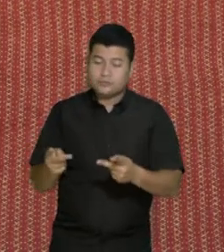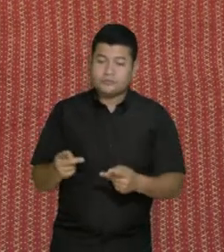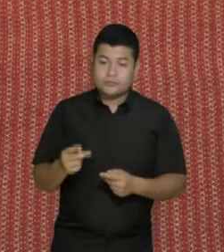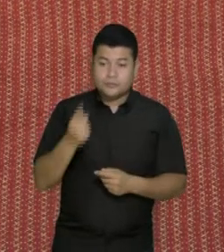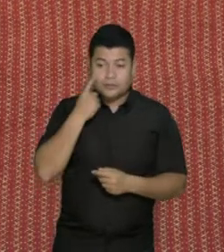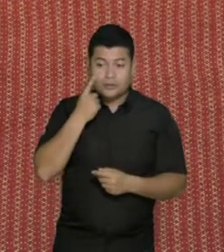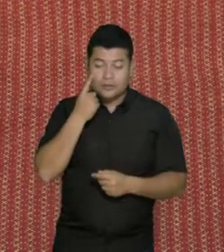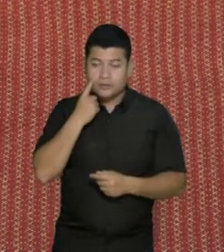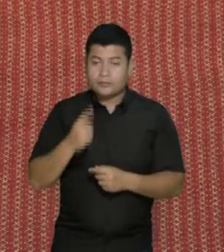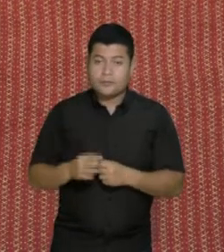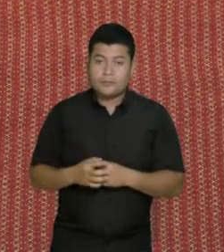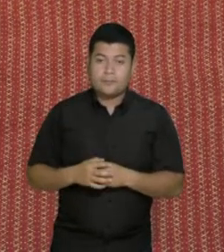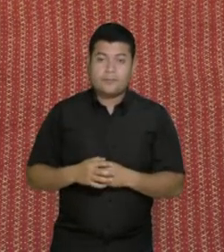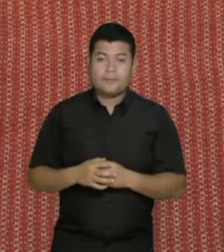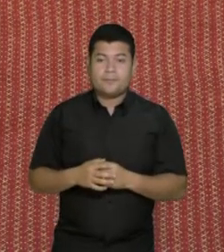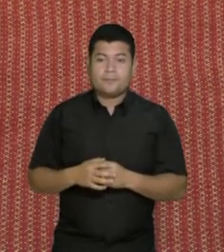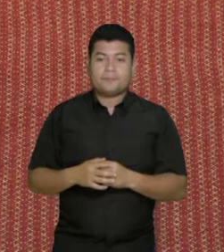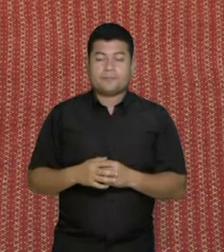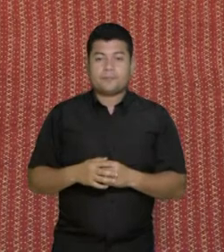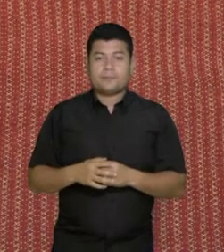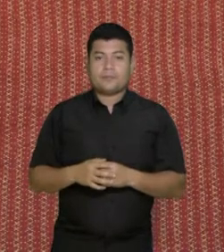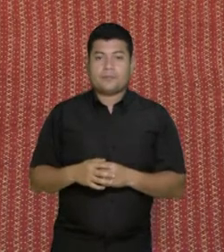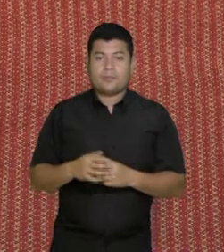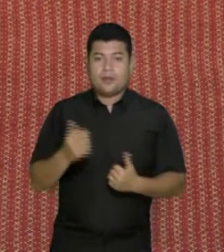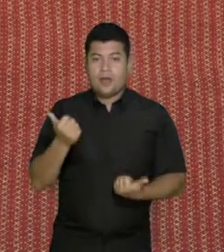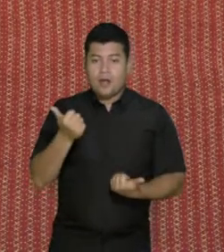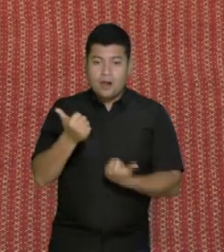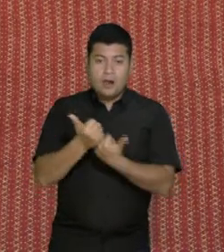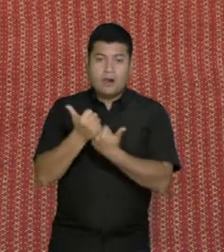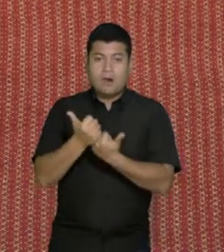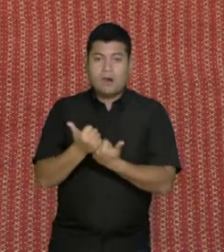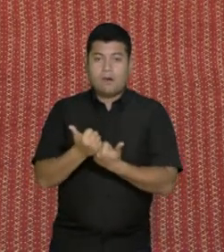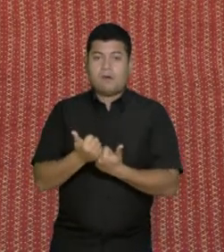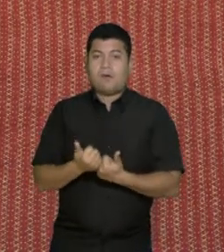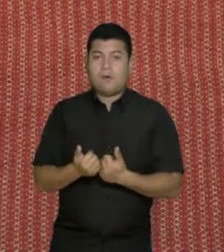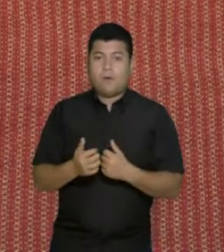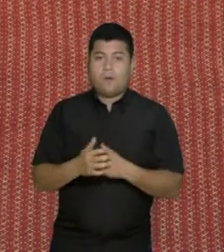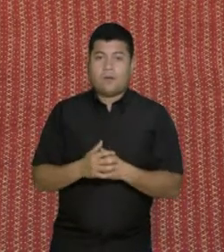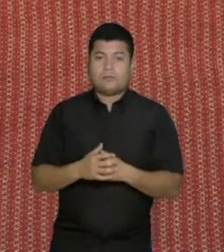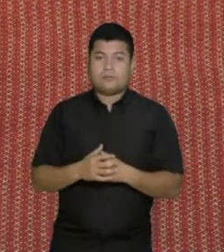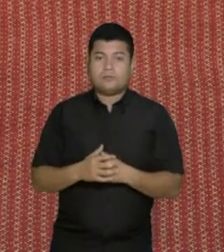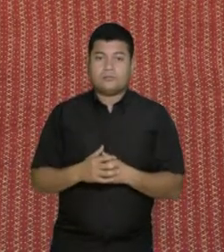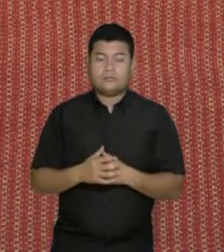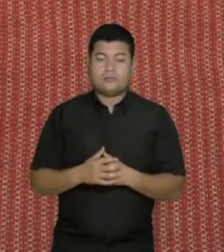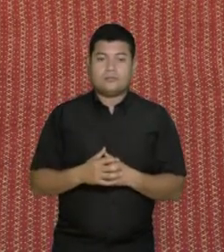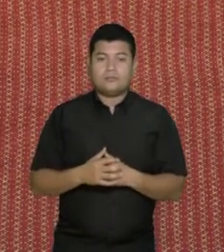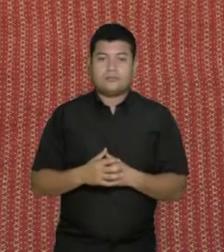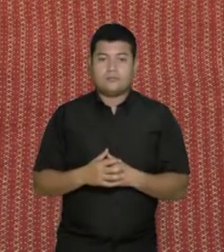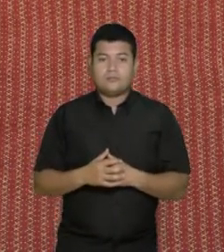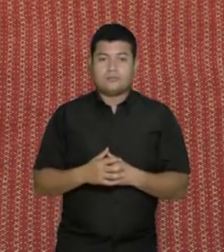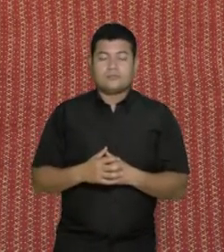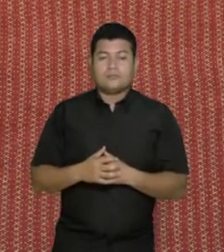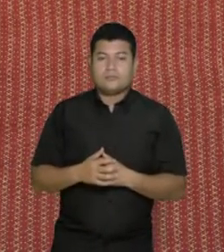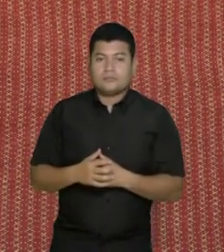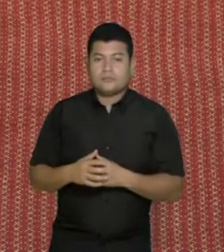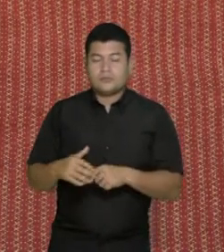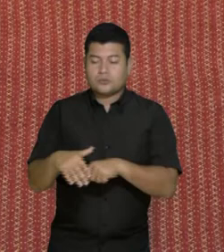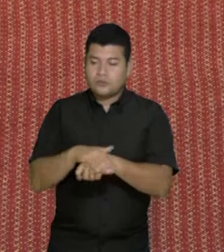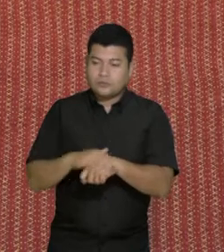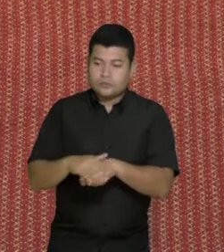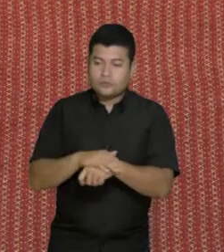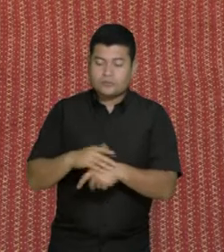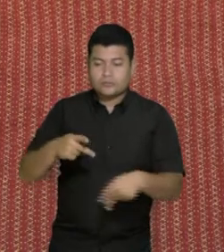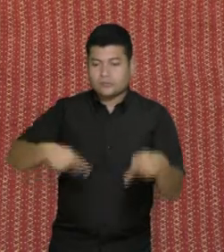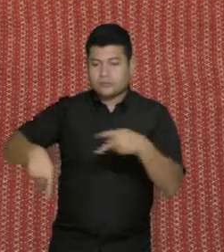presente, dando apoio e fazendo acontecer tanto tempo que a gente não podia mais estar presente com o povo, conversar,